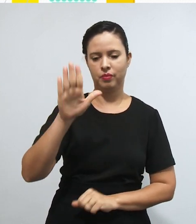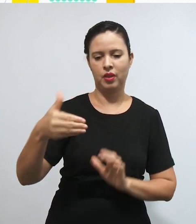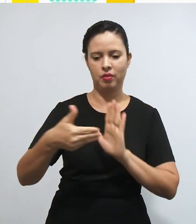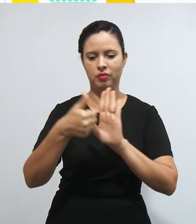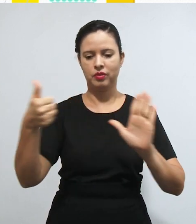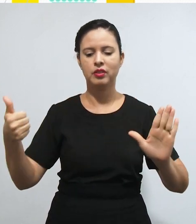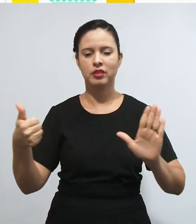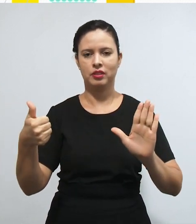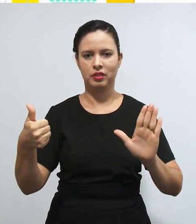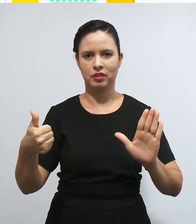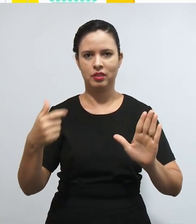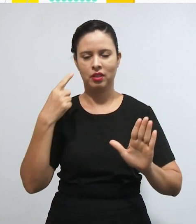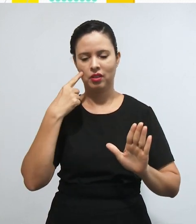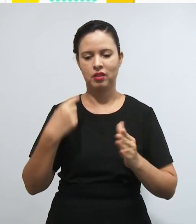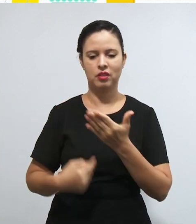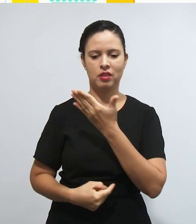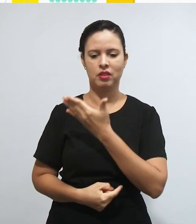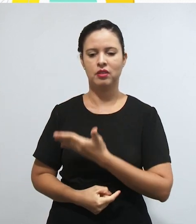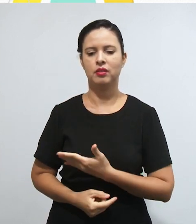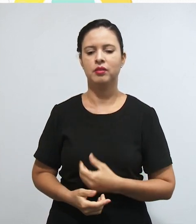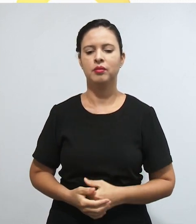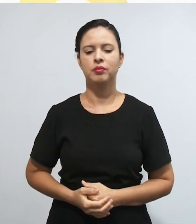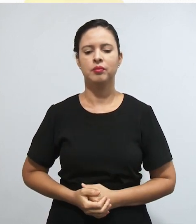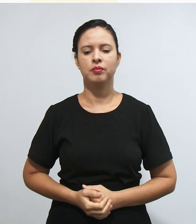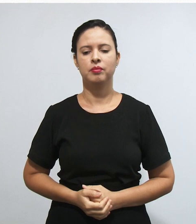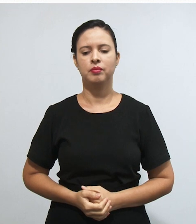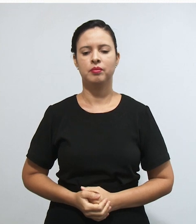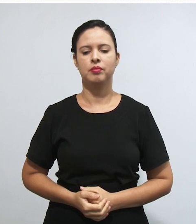com o EAD mudando realidades também. Ó. Vou clicar.